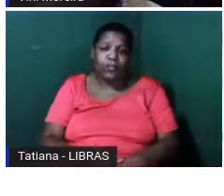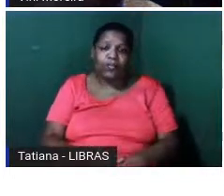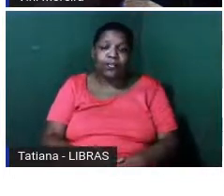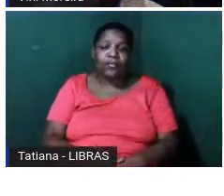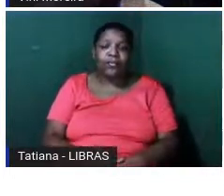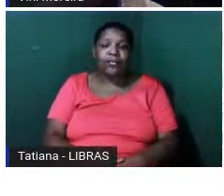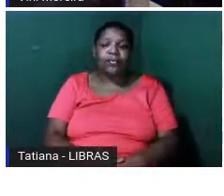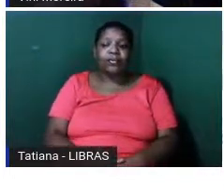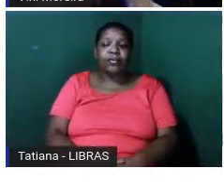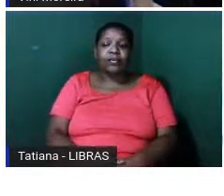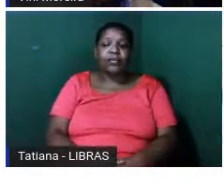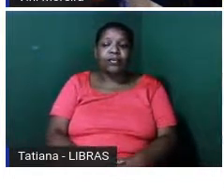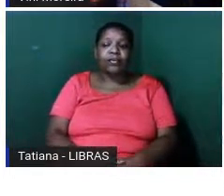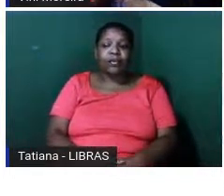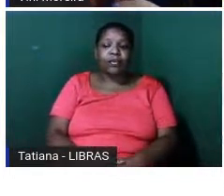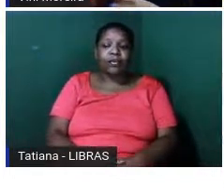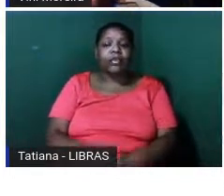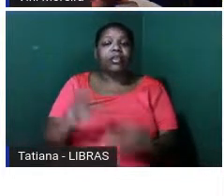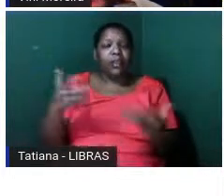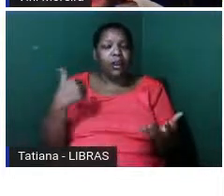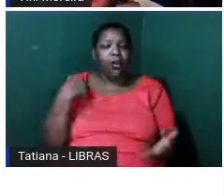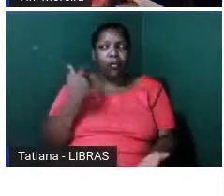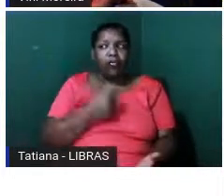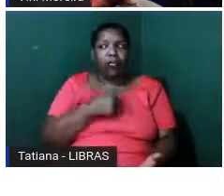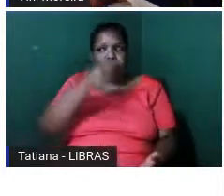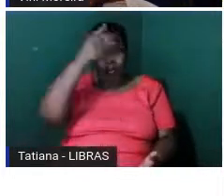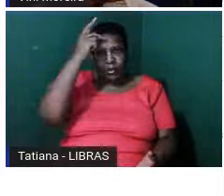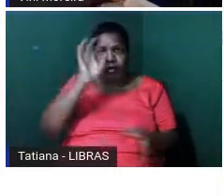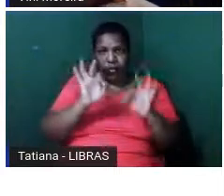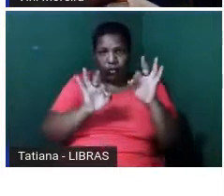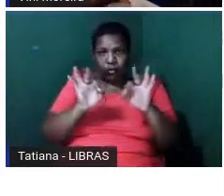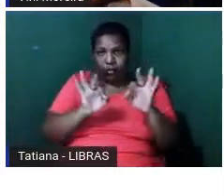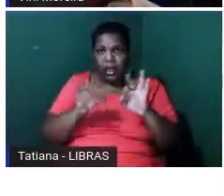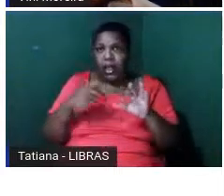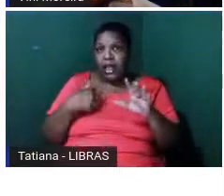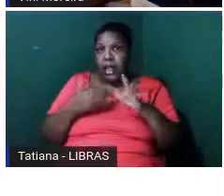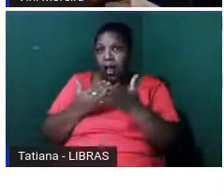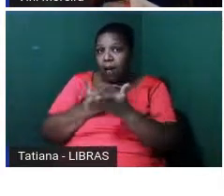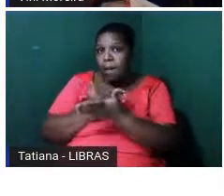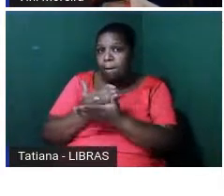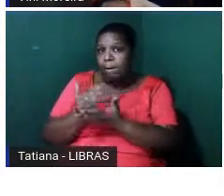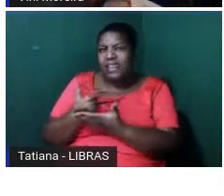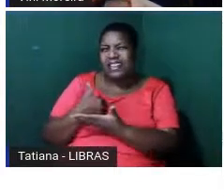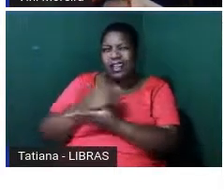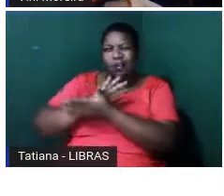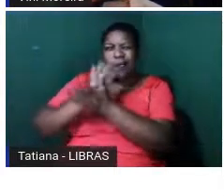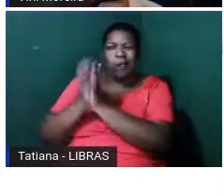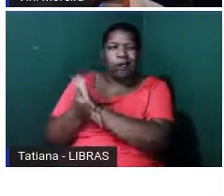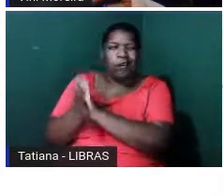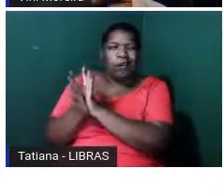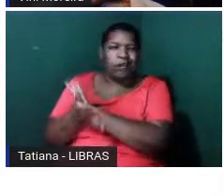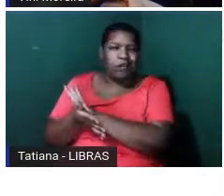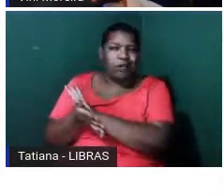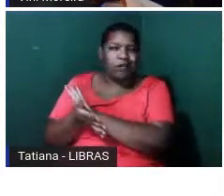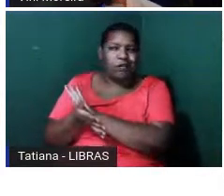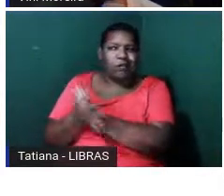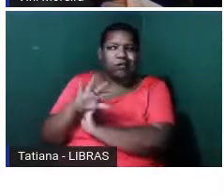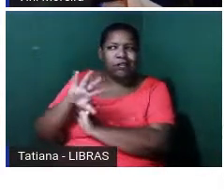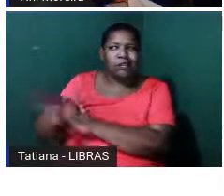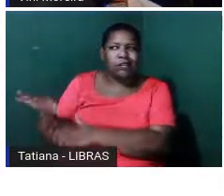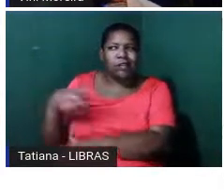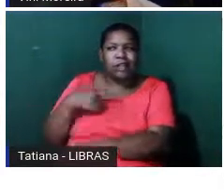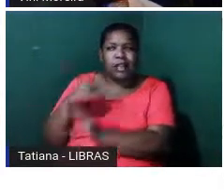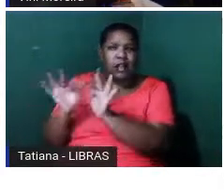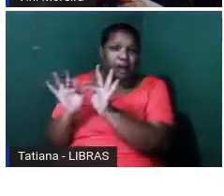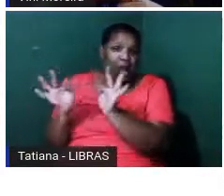gente os editores na gente quando os editores que está começando a gente tem um pouco de preconceito como